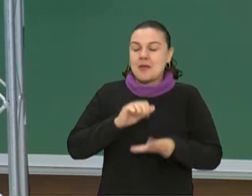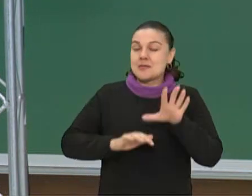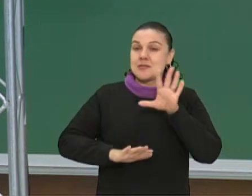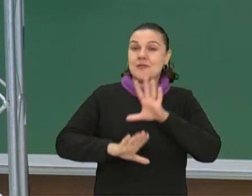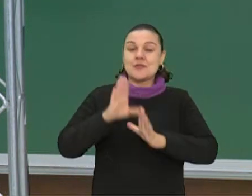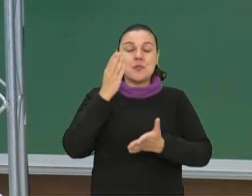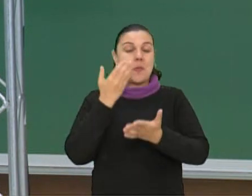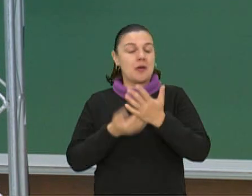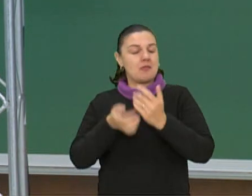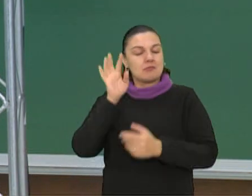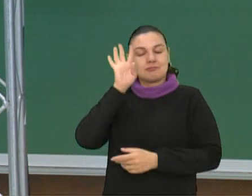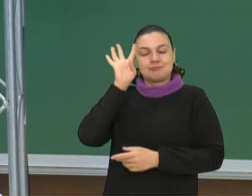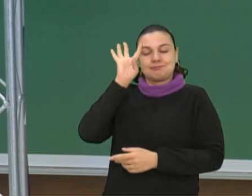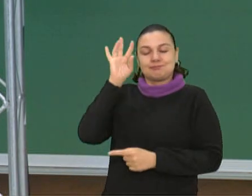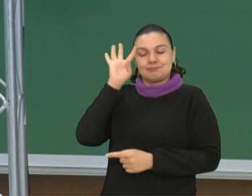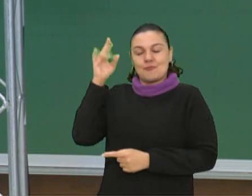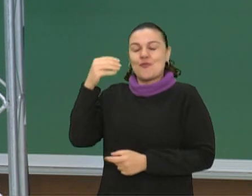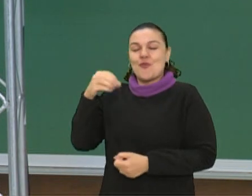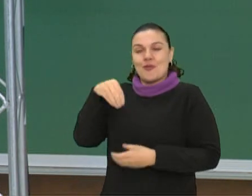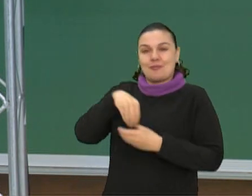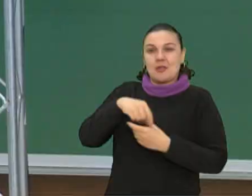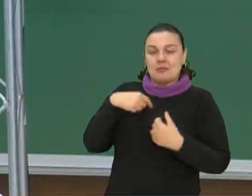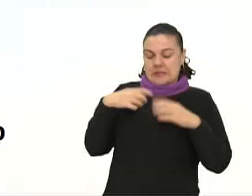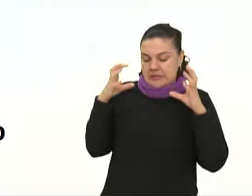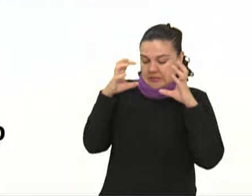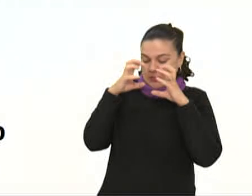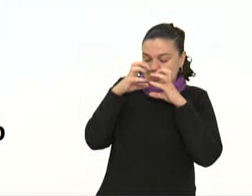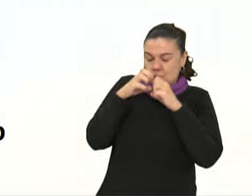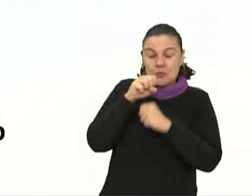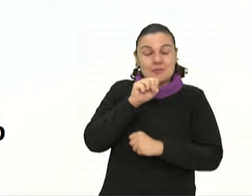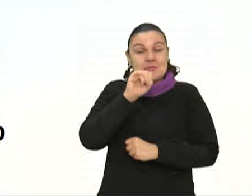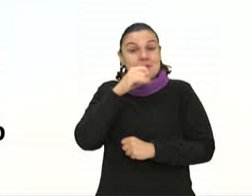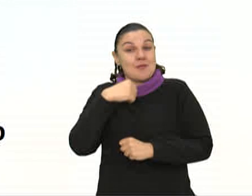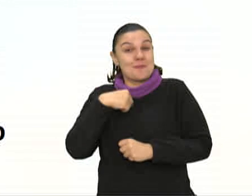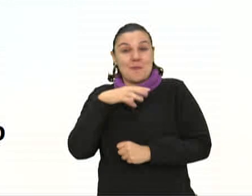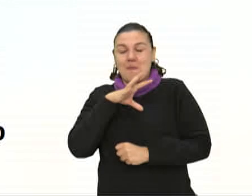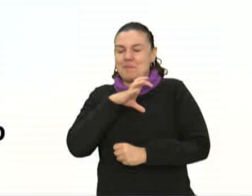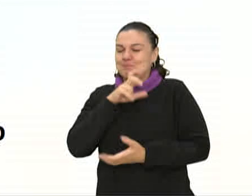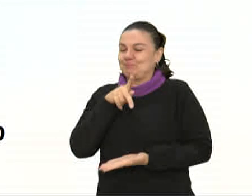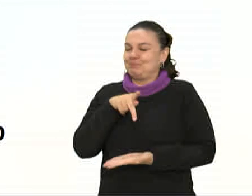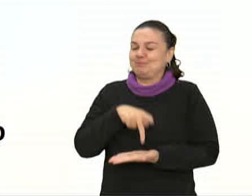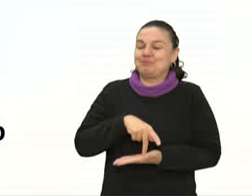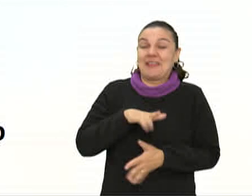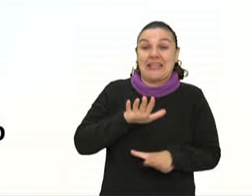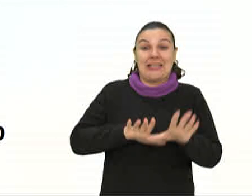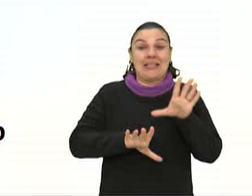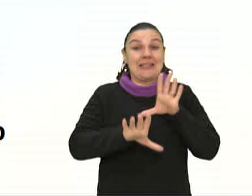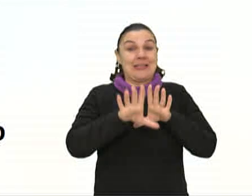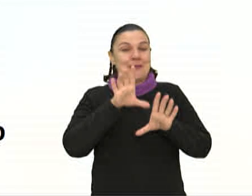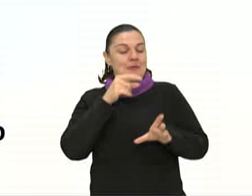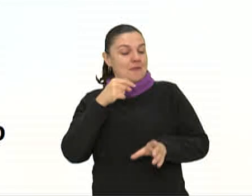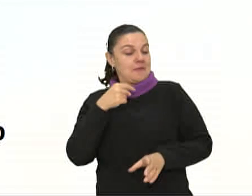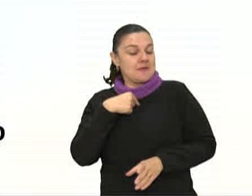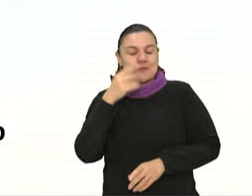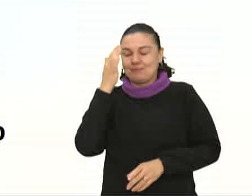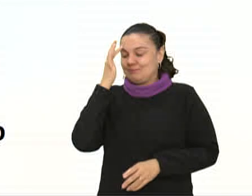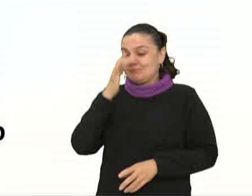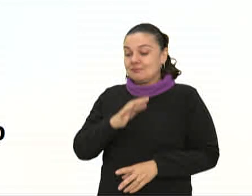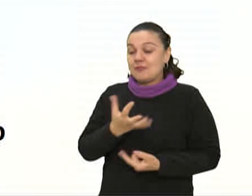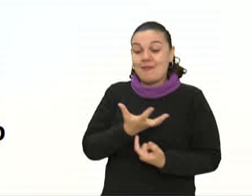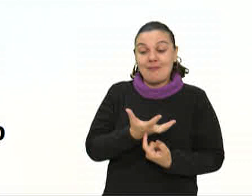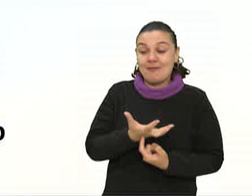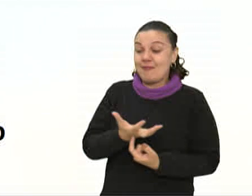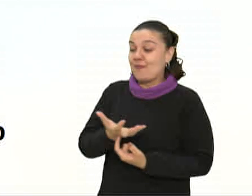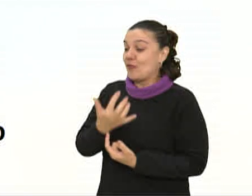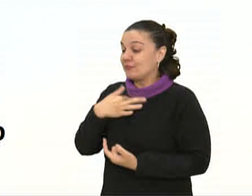os sonhos dentro de mim e vivesse na escuridão. Se eu não te amasse tanto assim, talvez não visse flores por